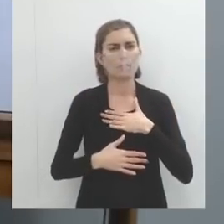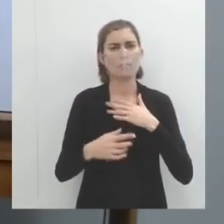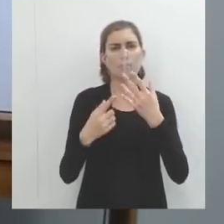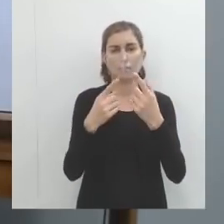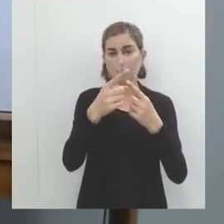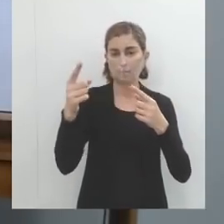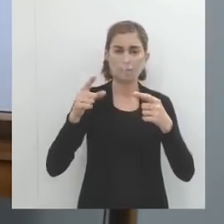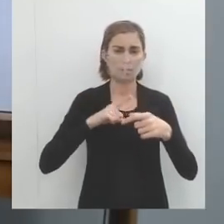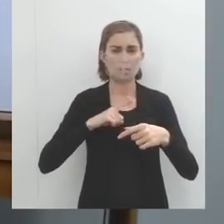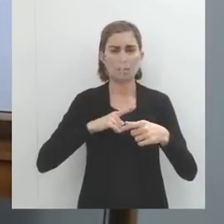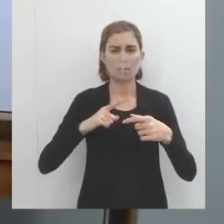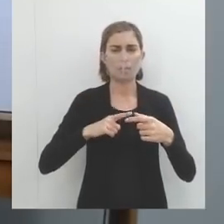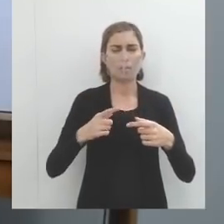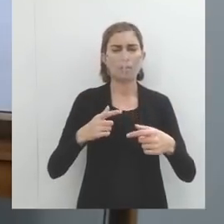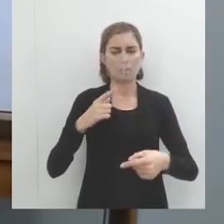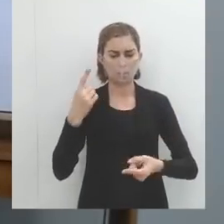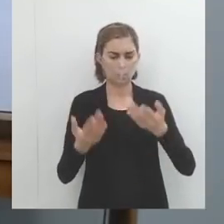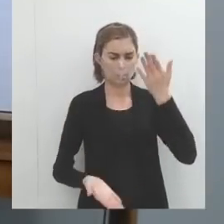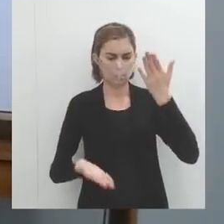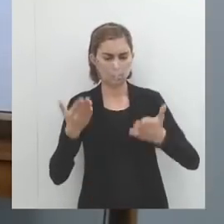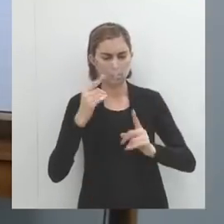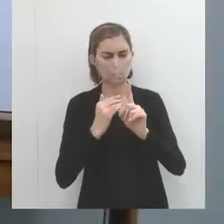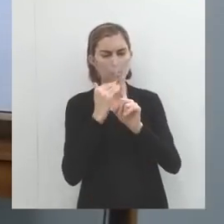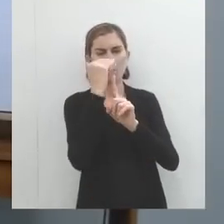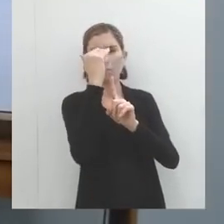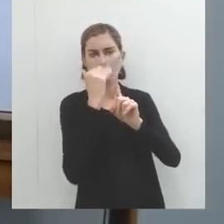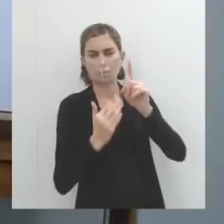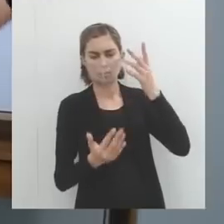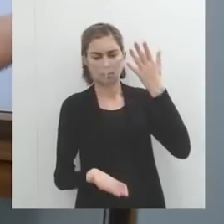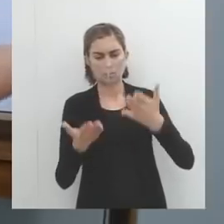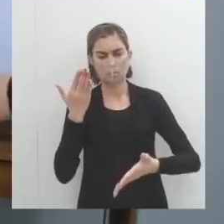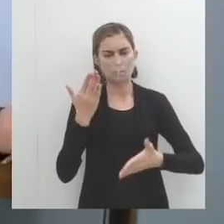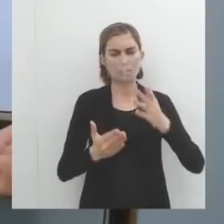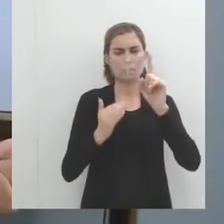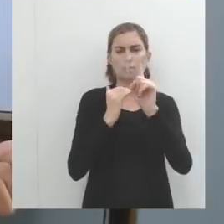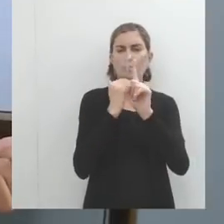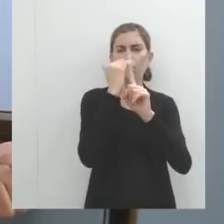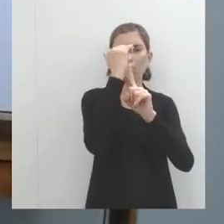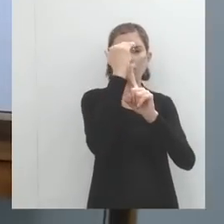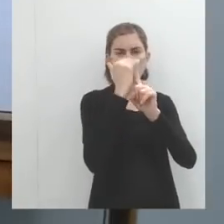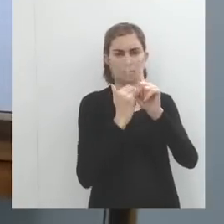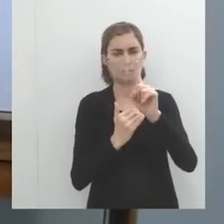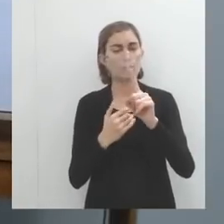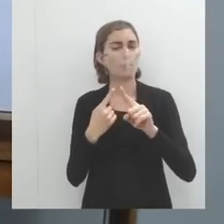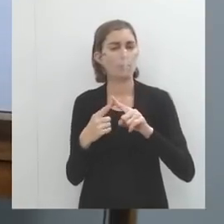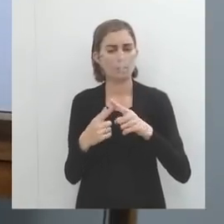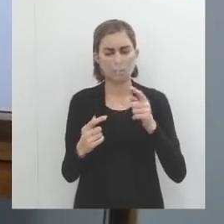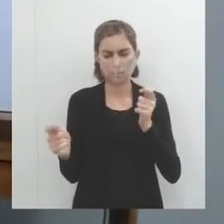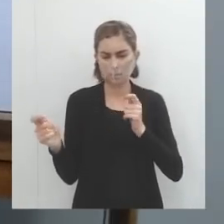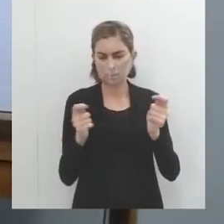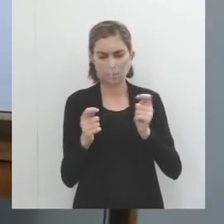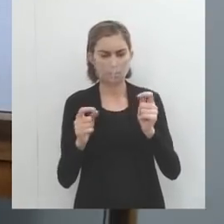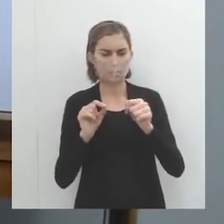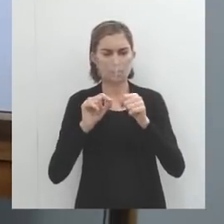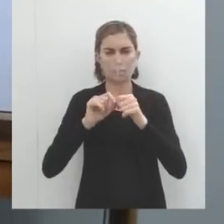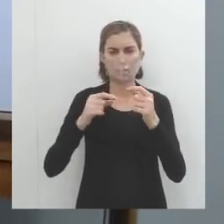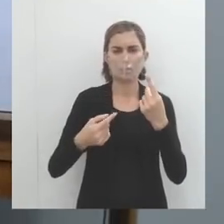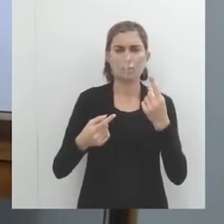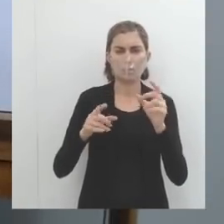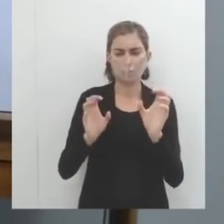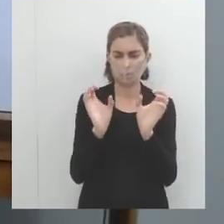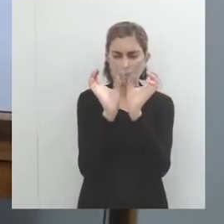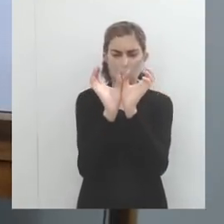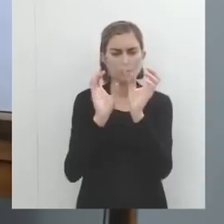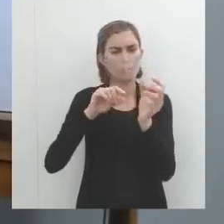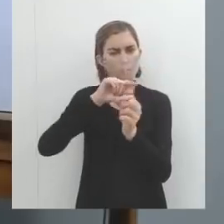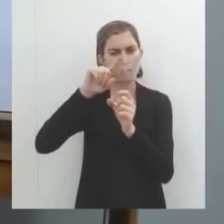para que você tenha uma termorregulação, ou seja, uma regulação da temperatura. Porque a produção dos